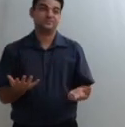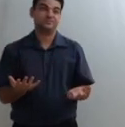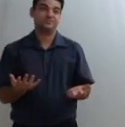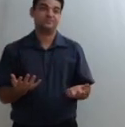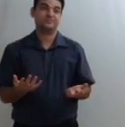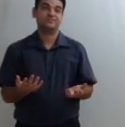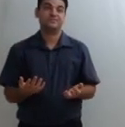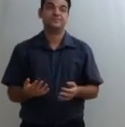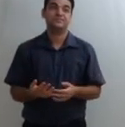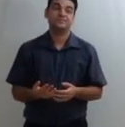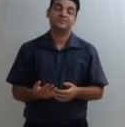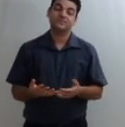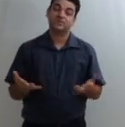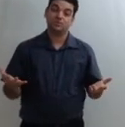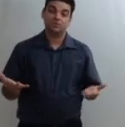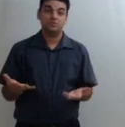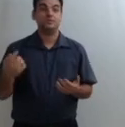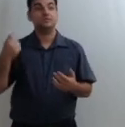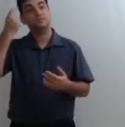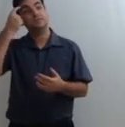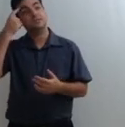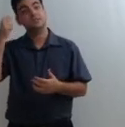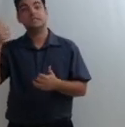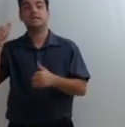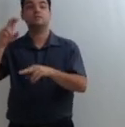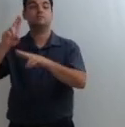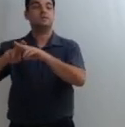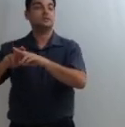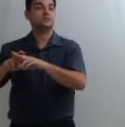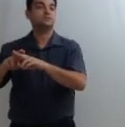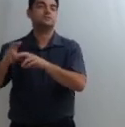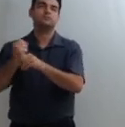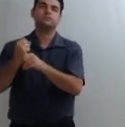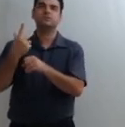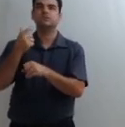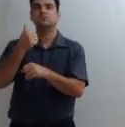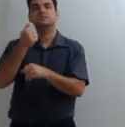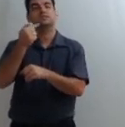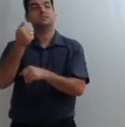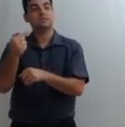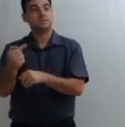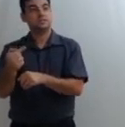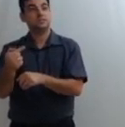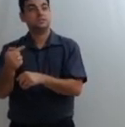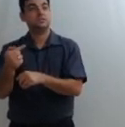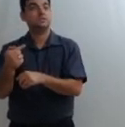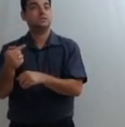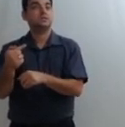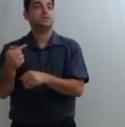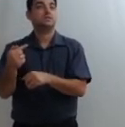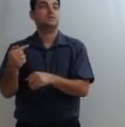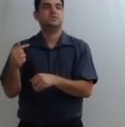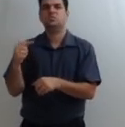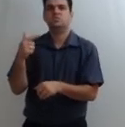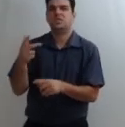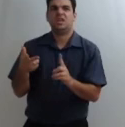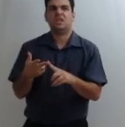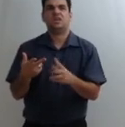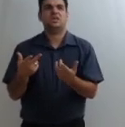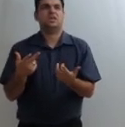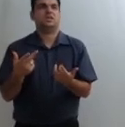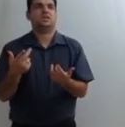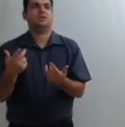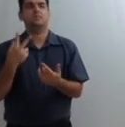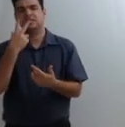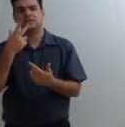o cessamento da liberdade do paciente perdure desde de julho de 2017, não há falar em desídia nem inércia do Poder